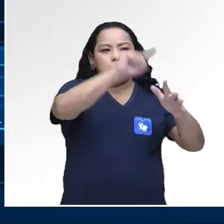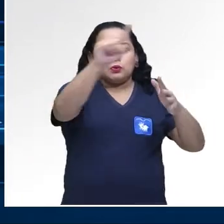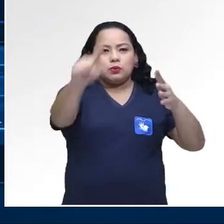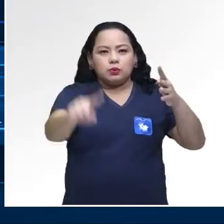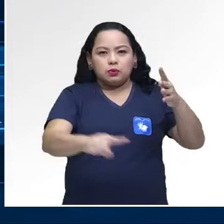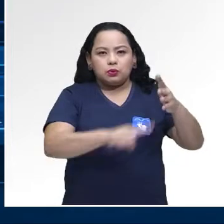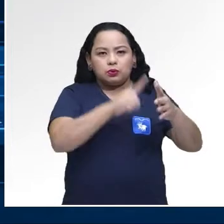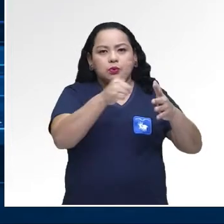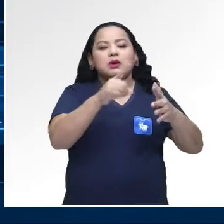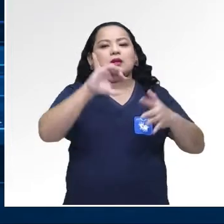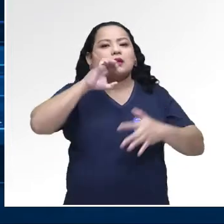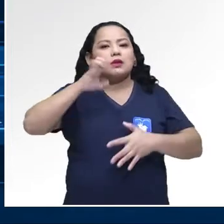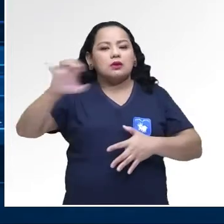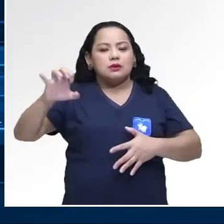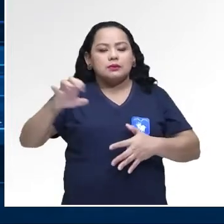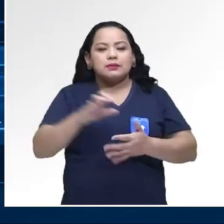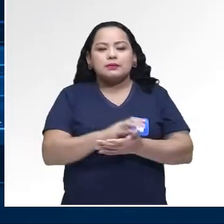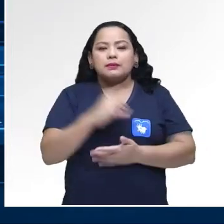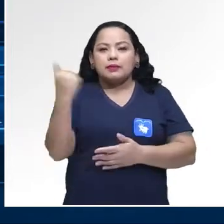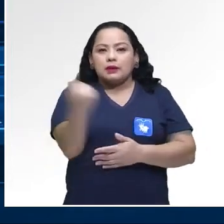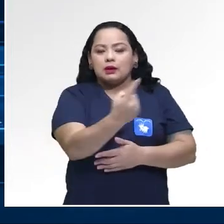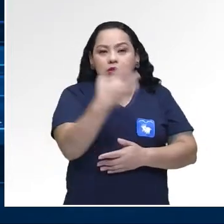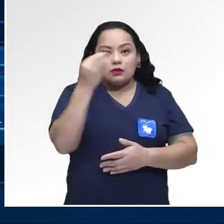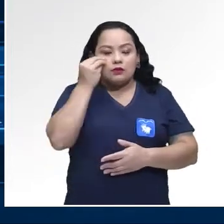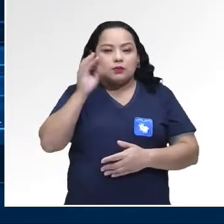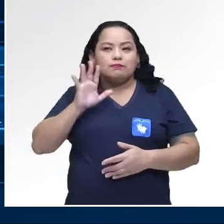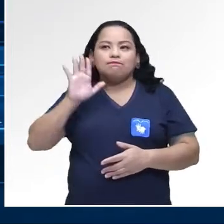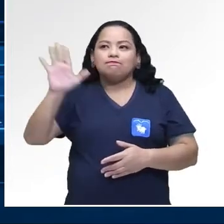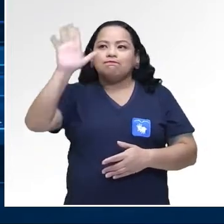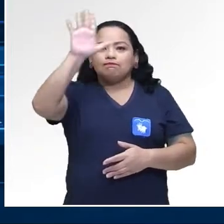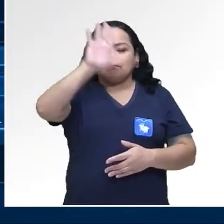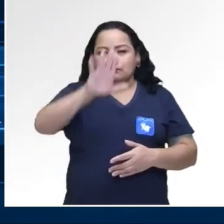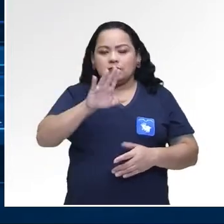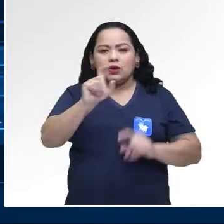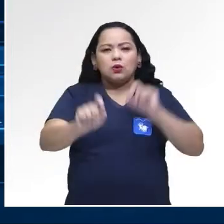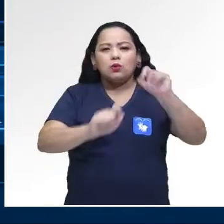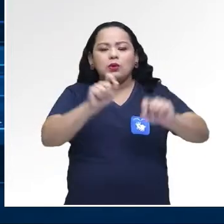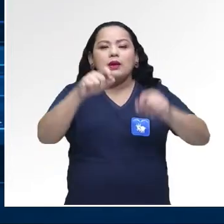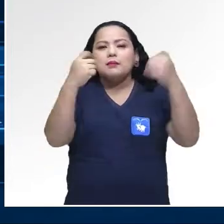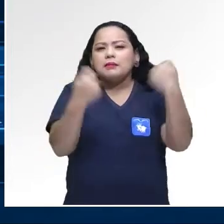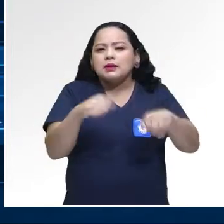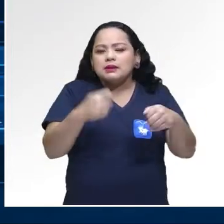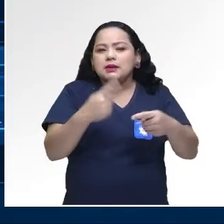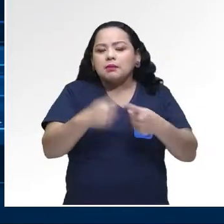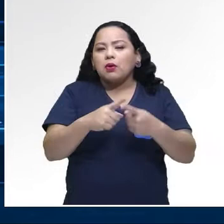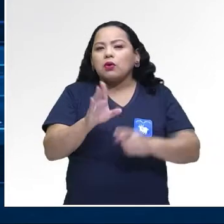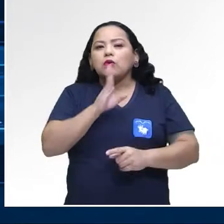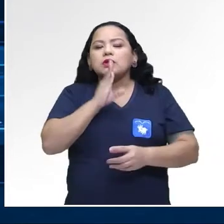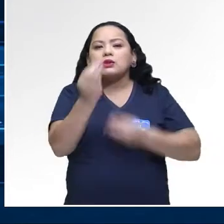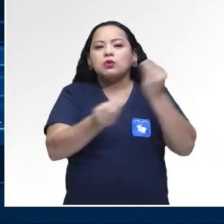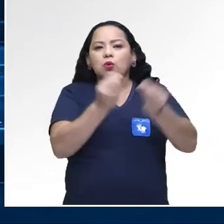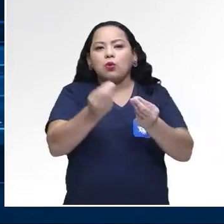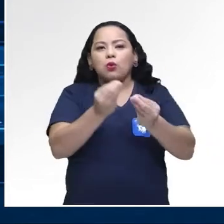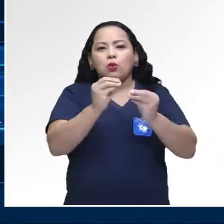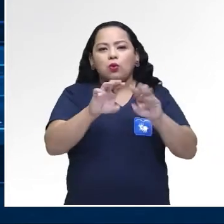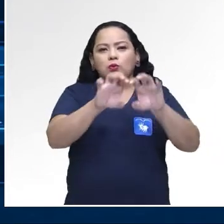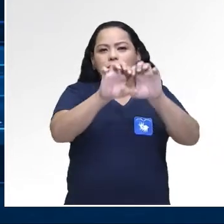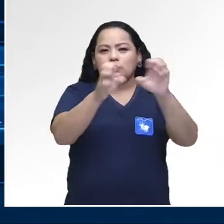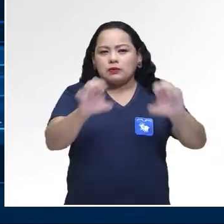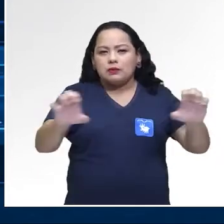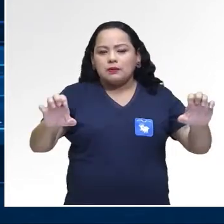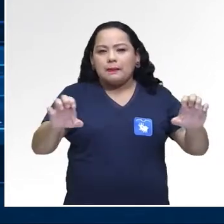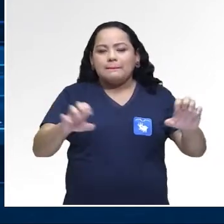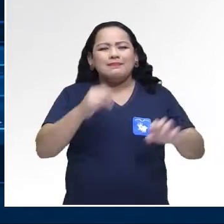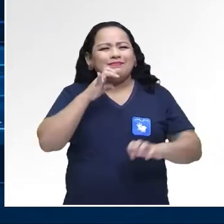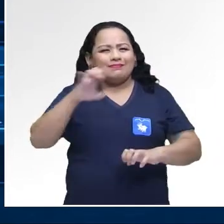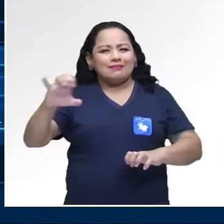corrente elétrica, né? Então a gente observa aí o que é preciso para ser considerado circuito elétrico, né? Como a